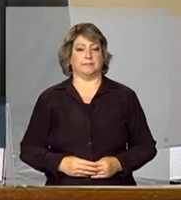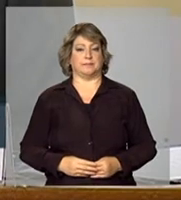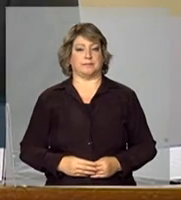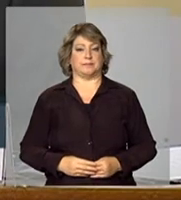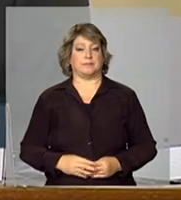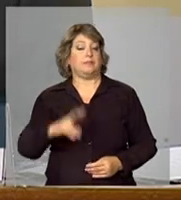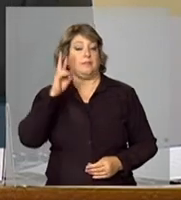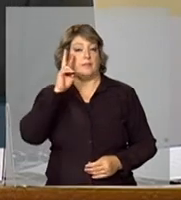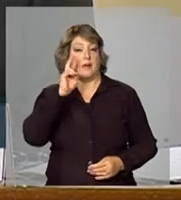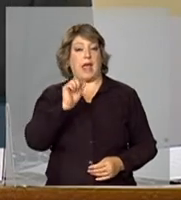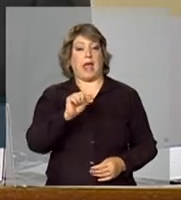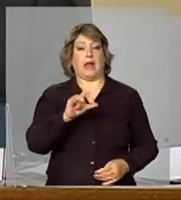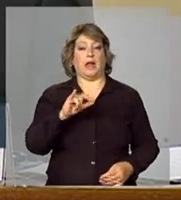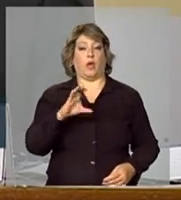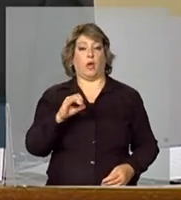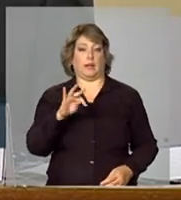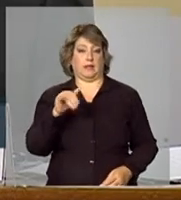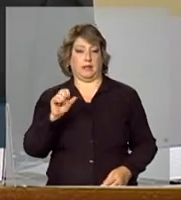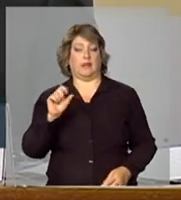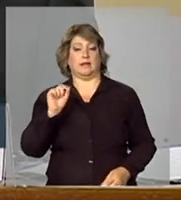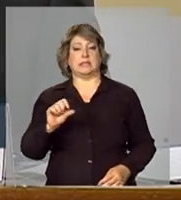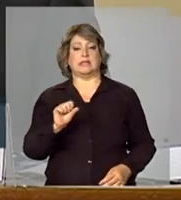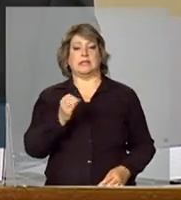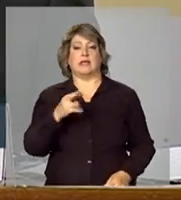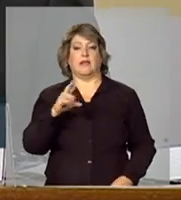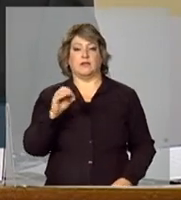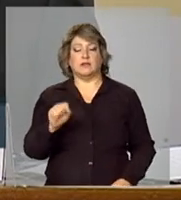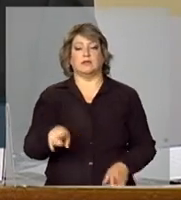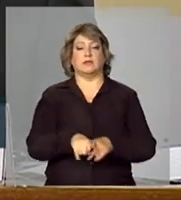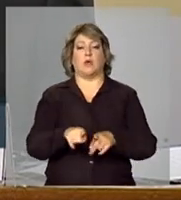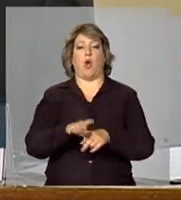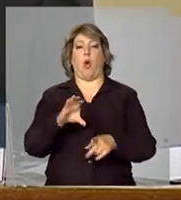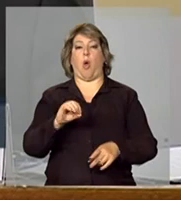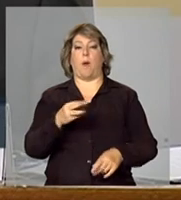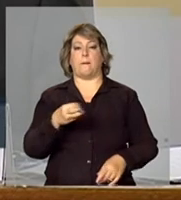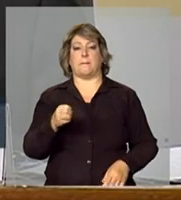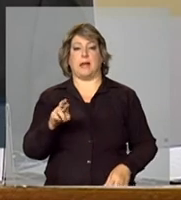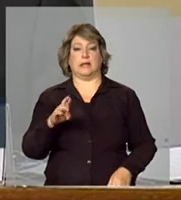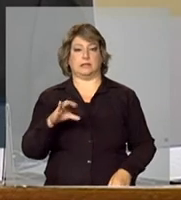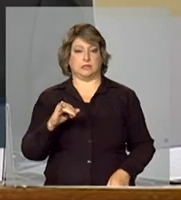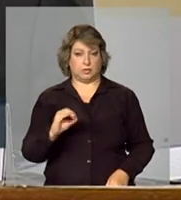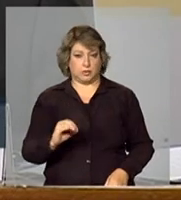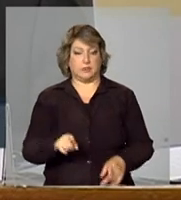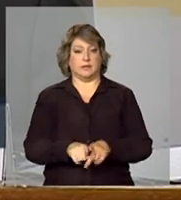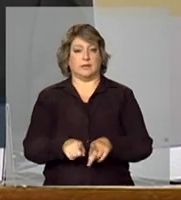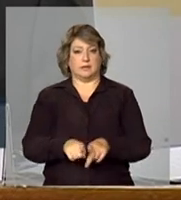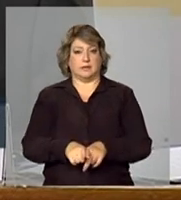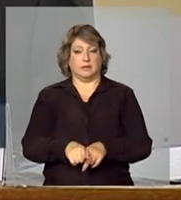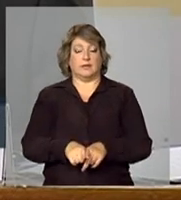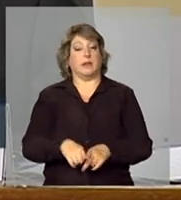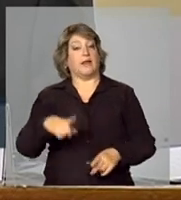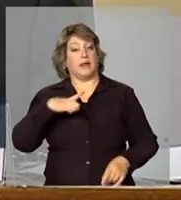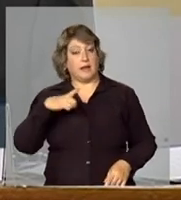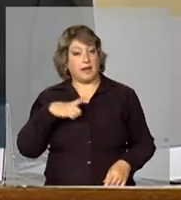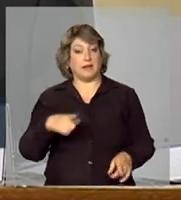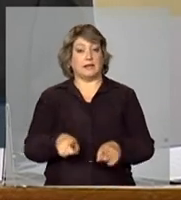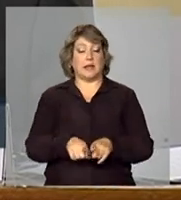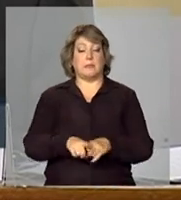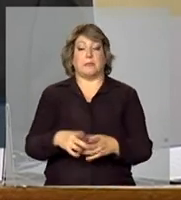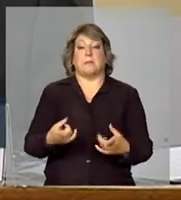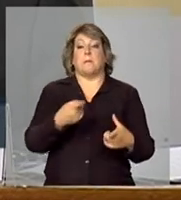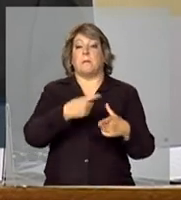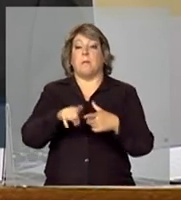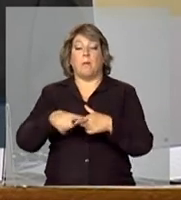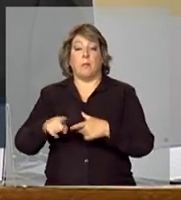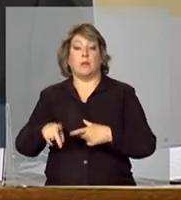das alíquotas e serviços e Comércio por exemplo não é e há também problemas